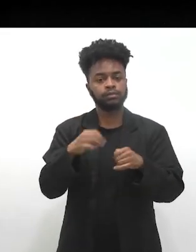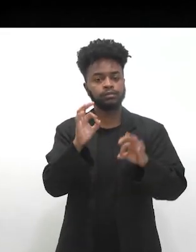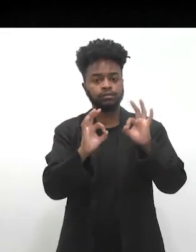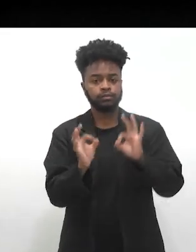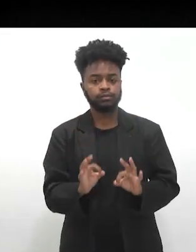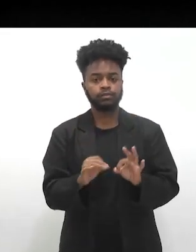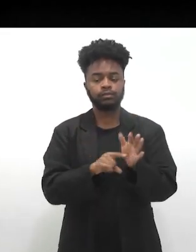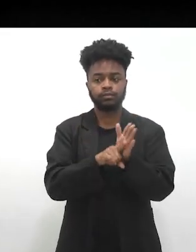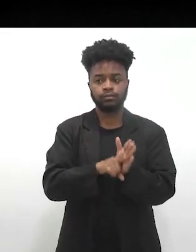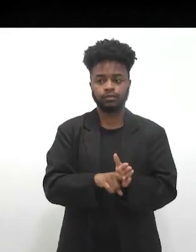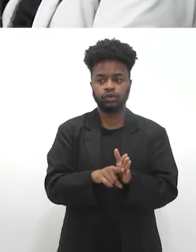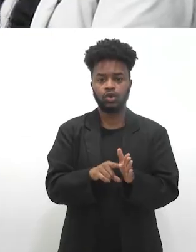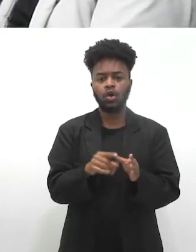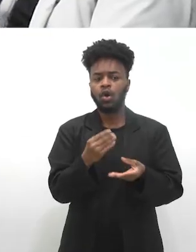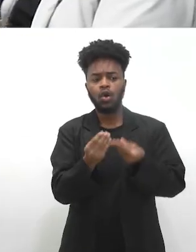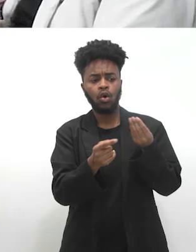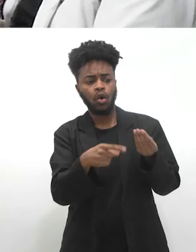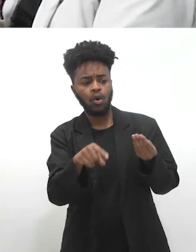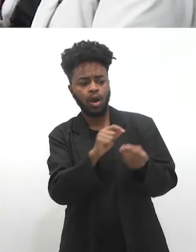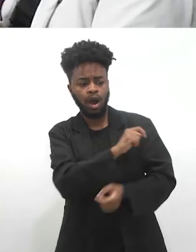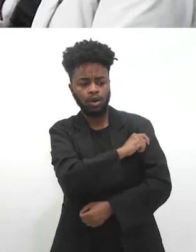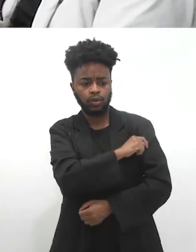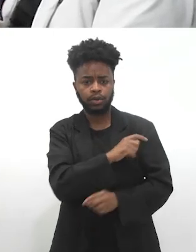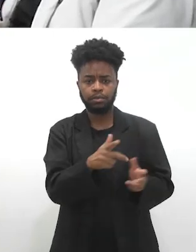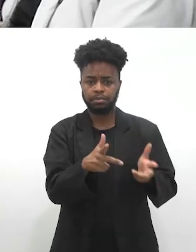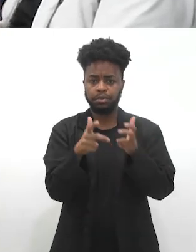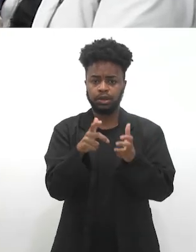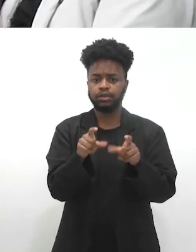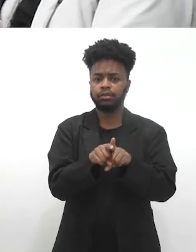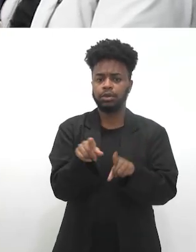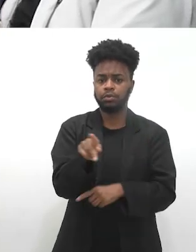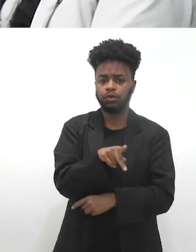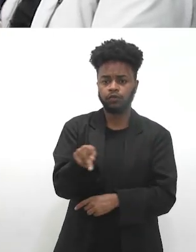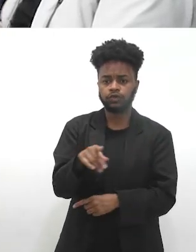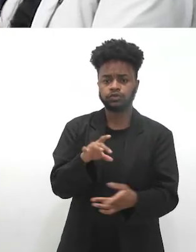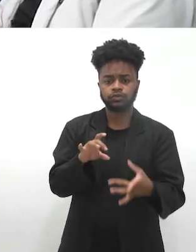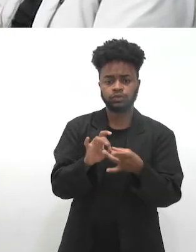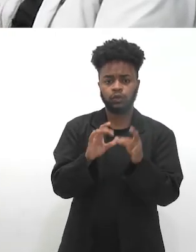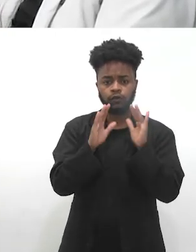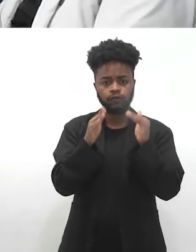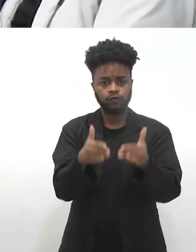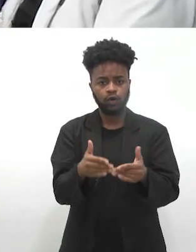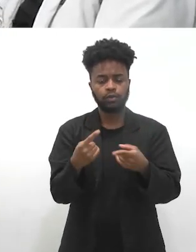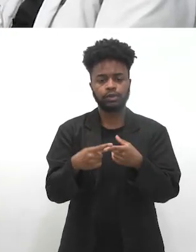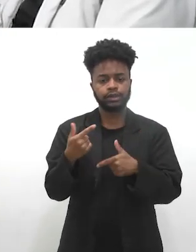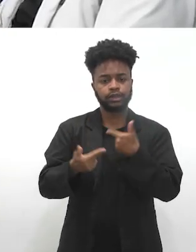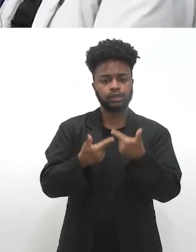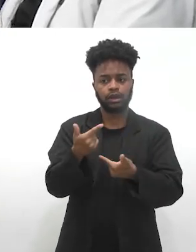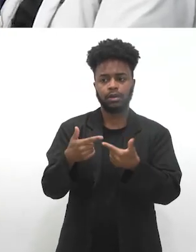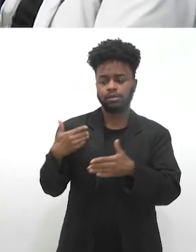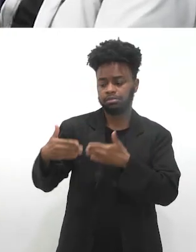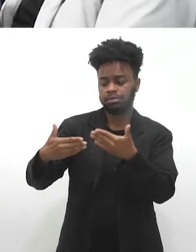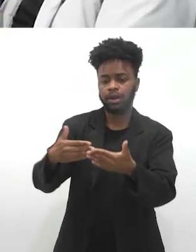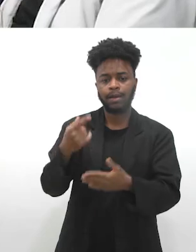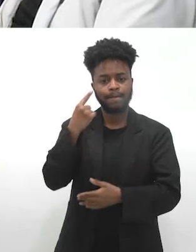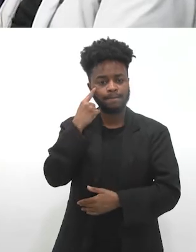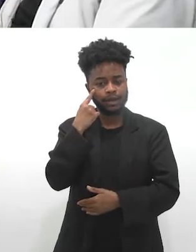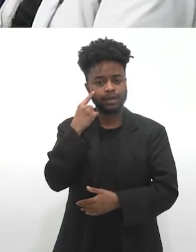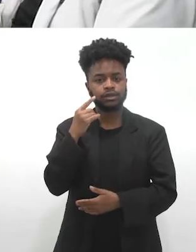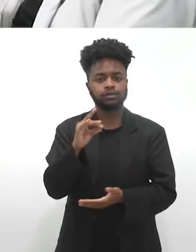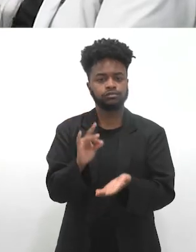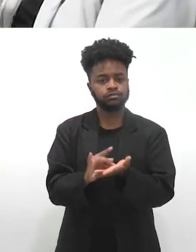trazer e sistematizar essas pesquisas. E qual é a percepção dos alunos, né, e dos professores também diante do fórum, do trabalho do fórum? Eles acham